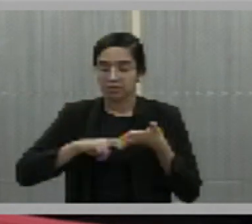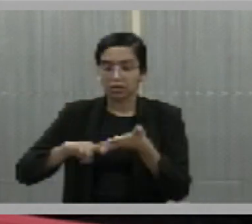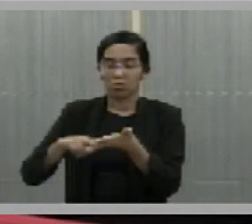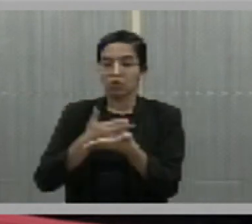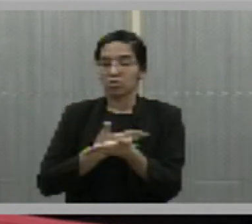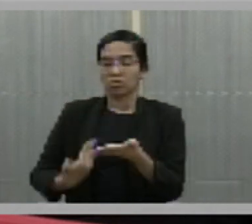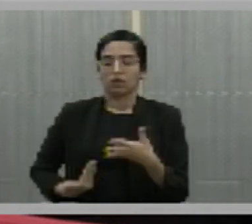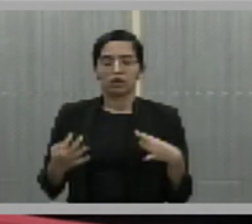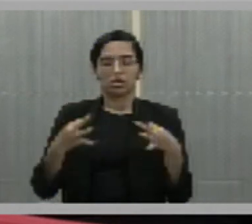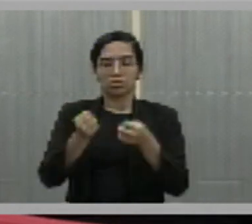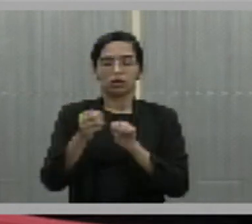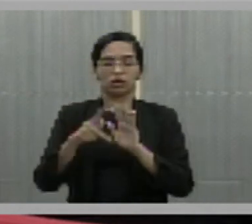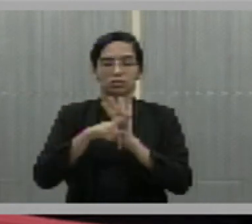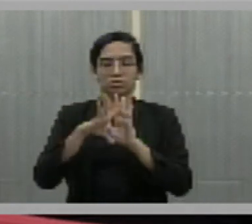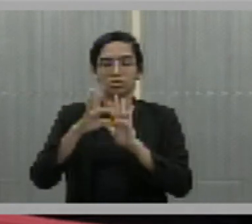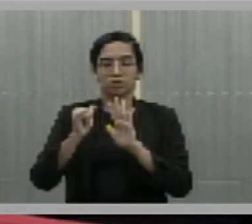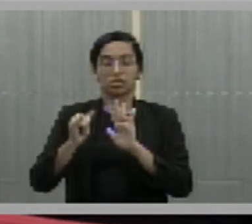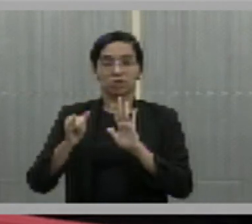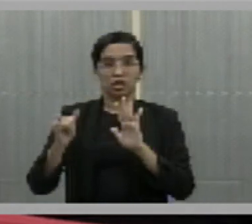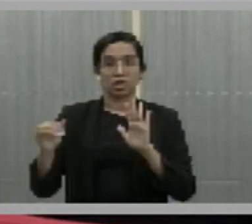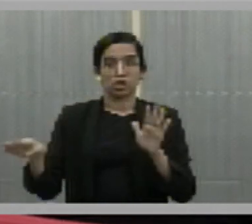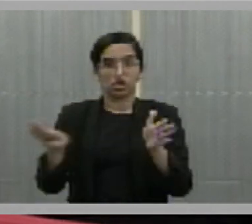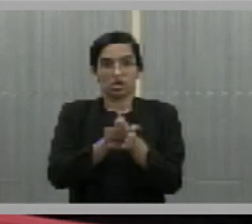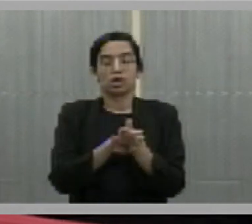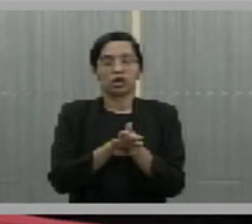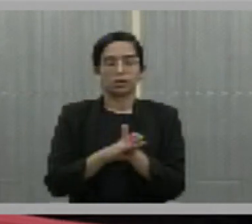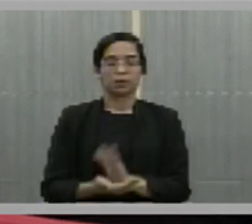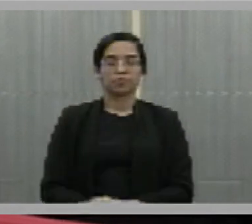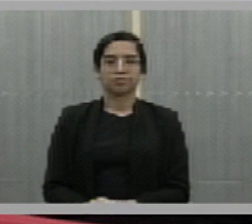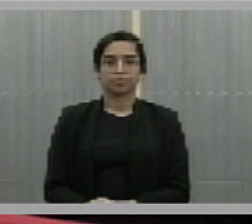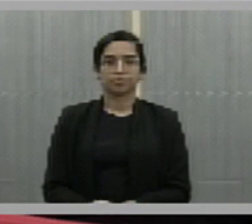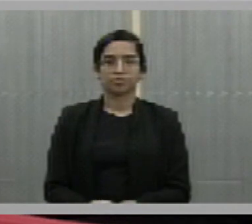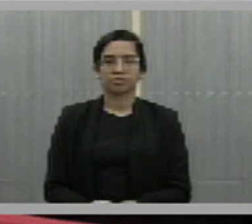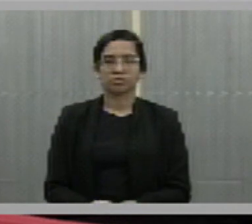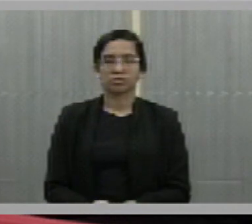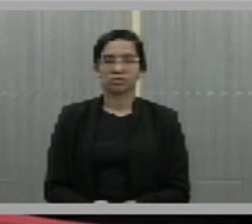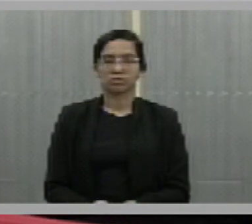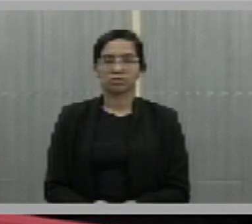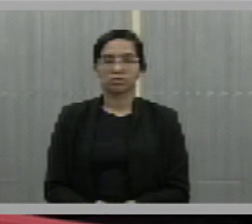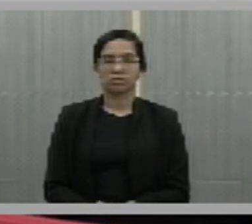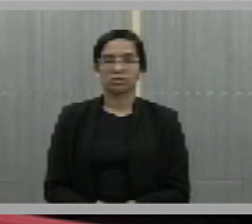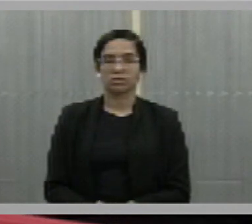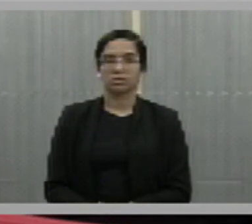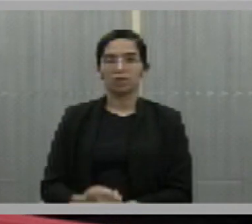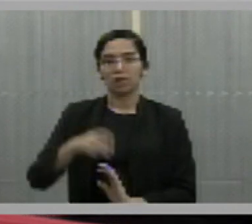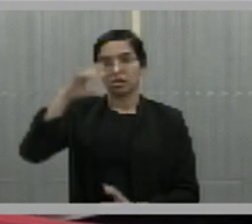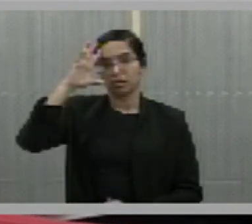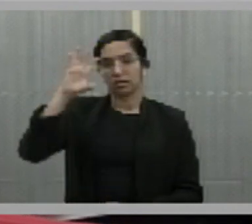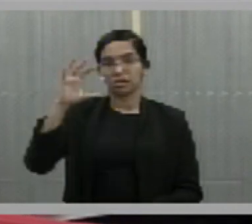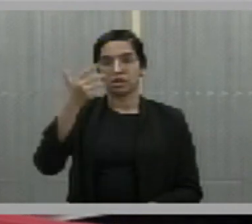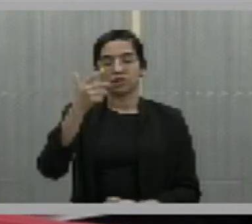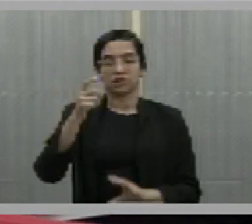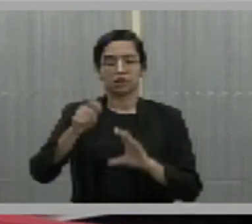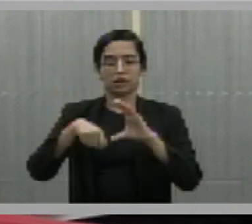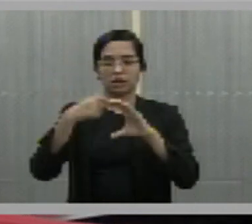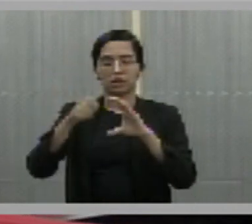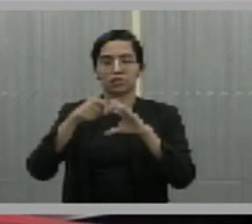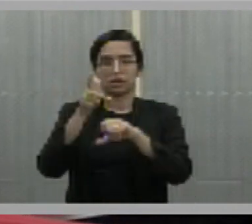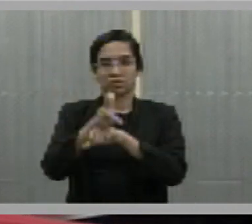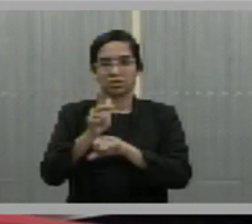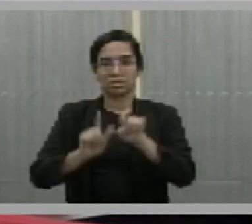os projetos que aqui chegam. Acho que essa decisão de fazer as transmissões pela